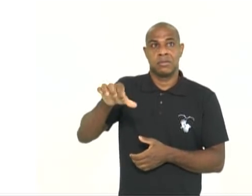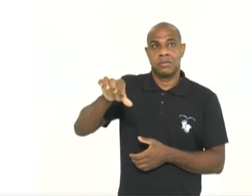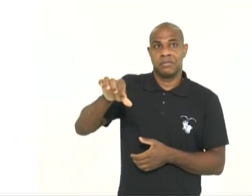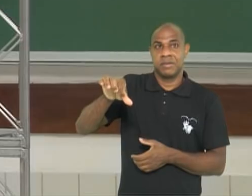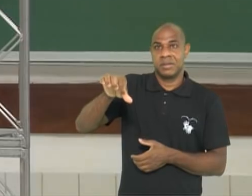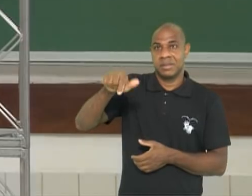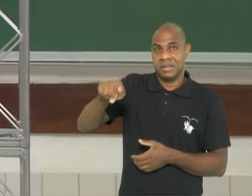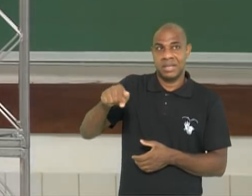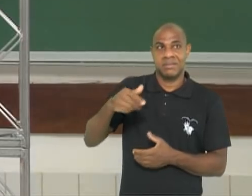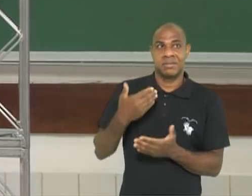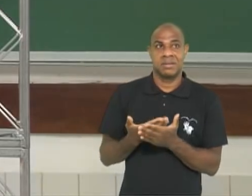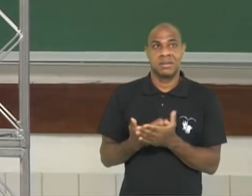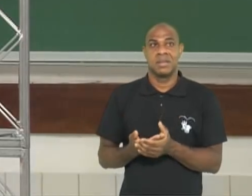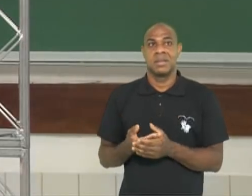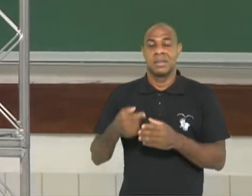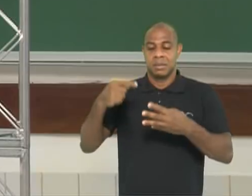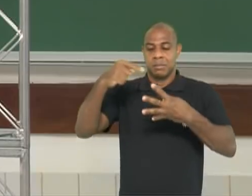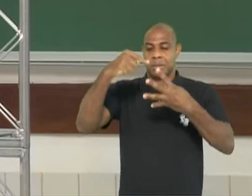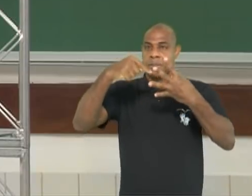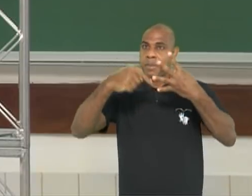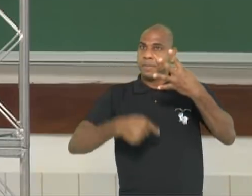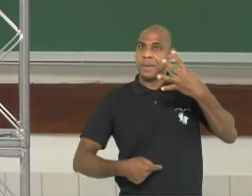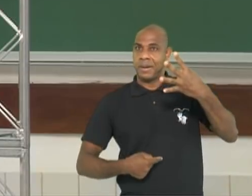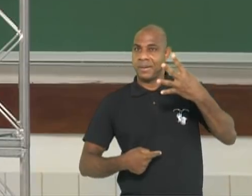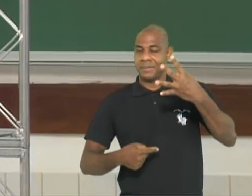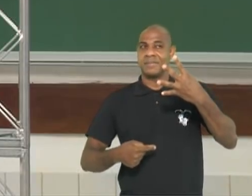religiosidade cristã. Dois tipos de cultura, a chamada